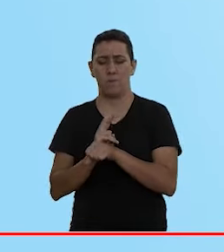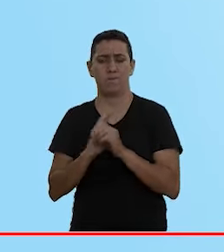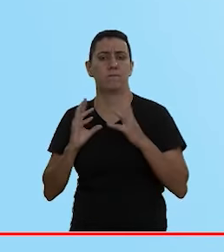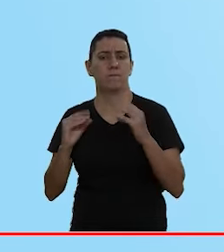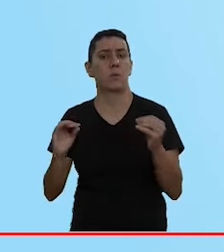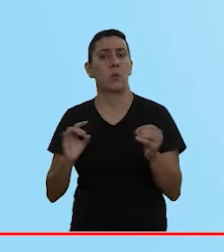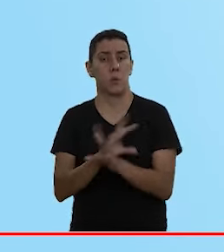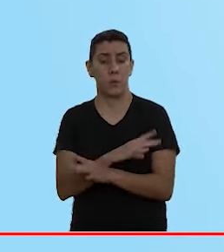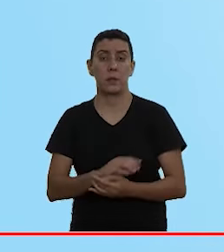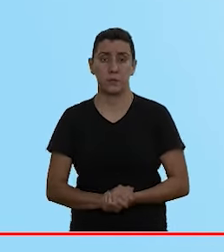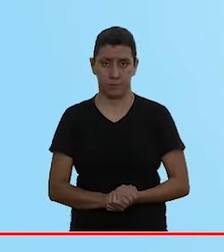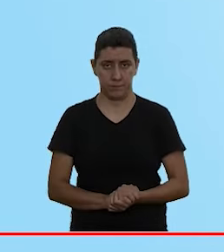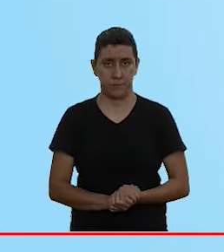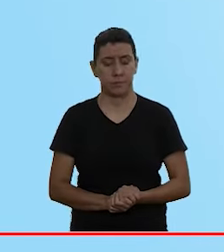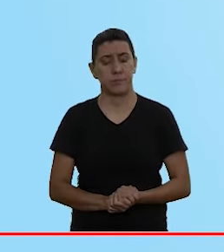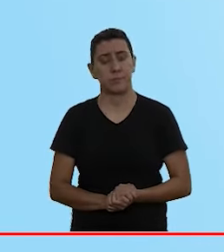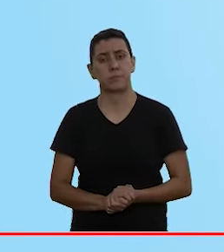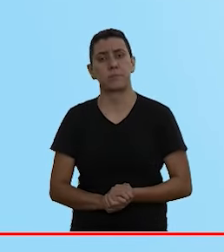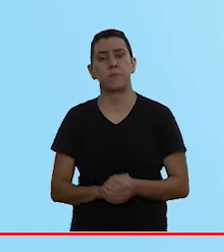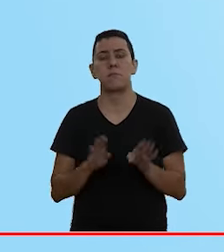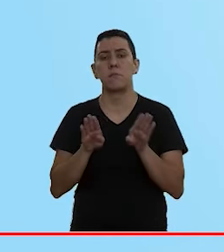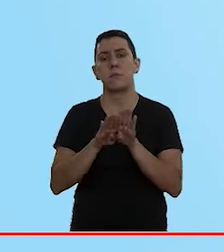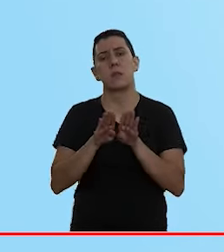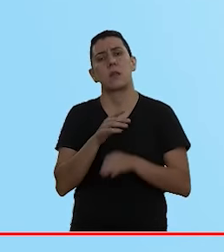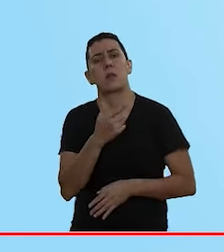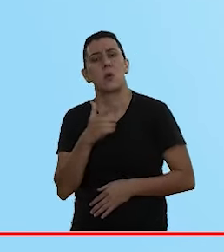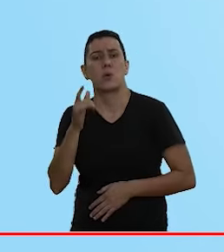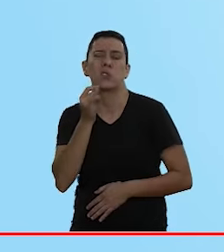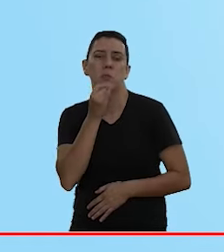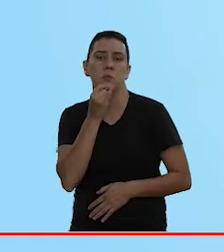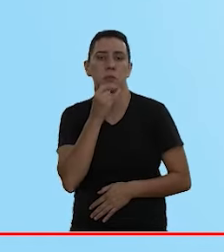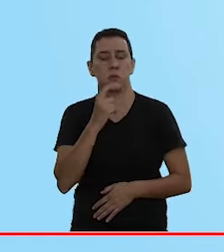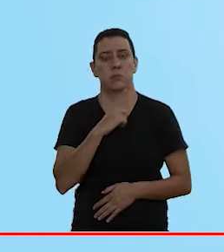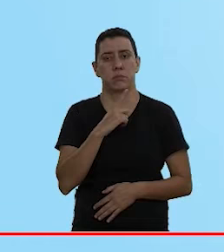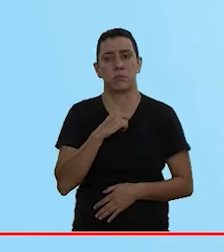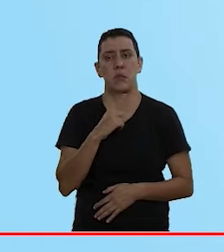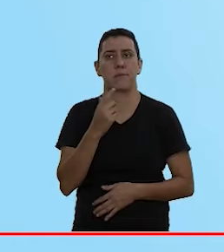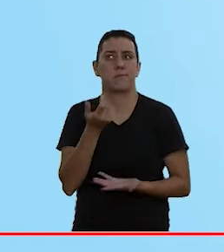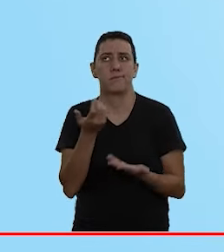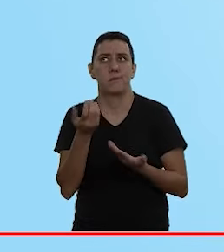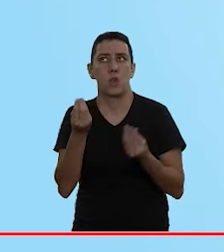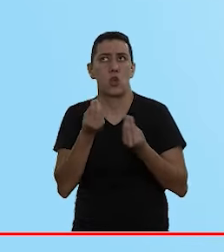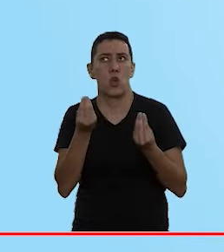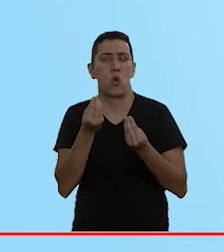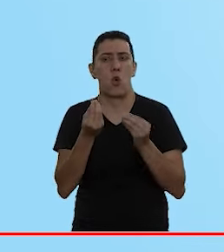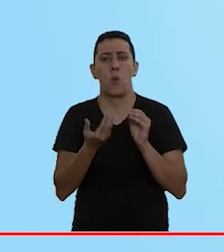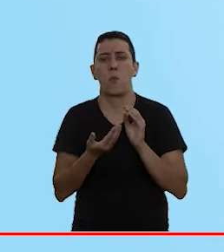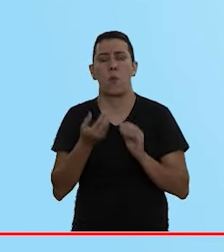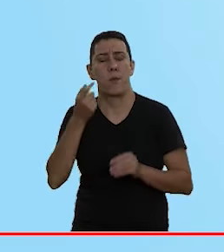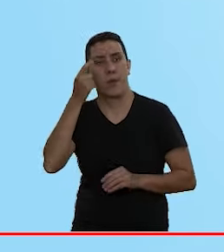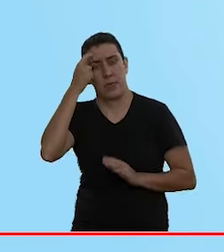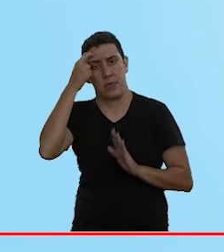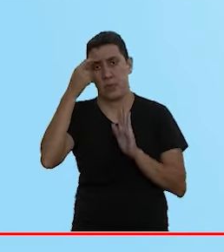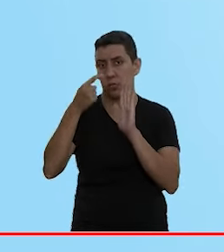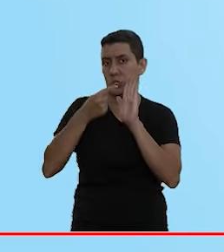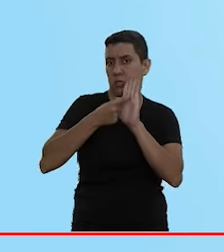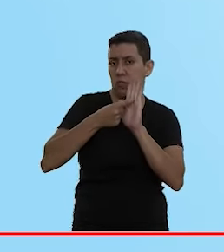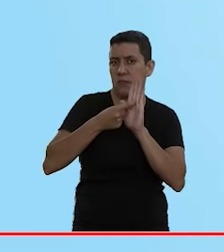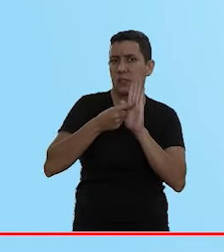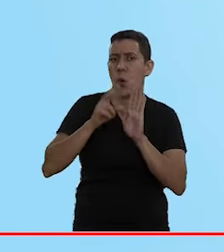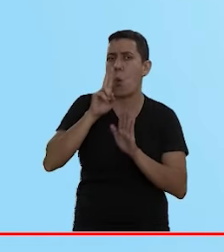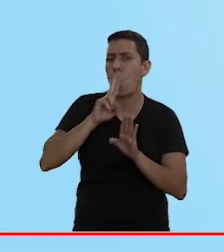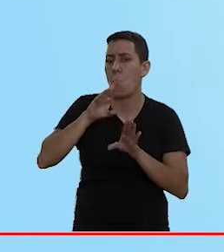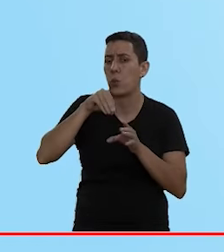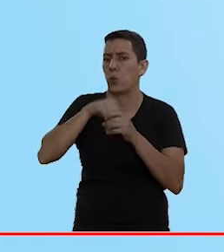pouco sobre algumas aplicações, por exemplo, que nós poderíamos fazer da inteligência artificial, a primeira delas seria